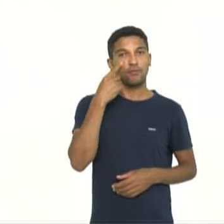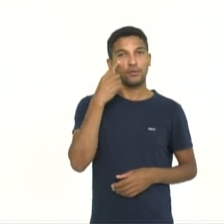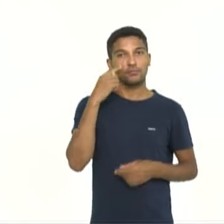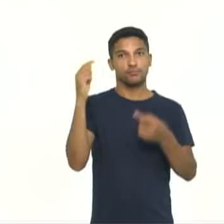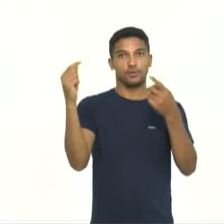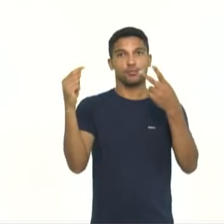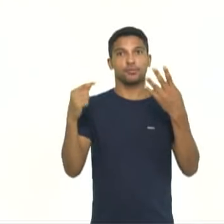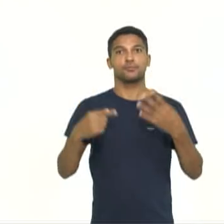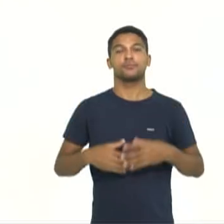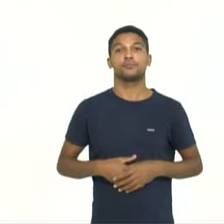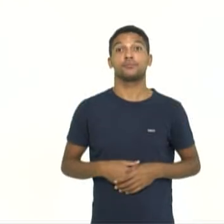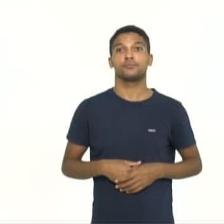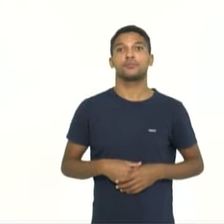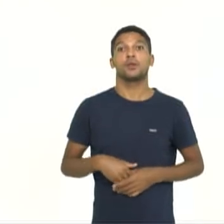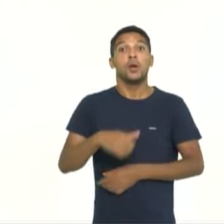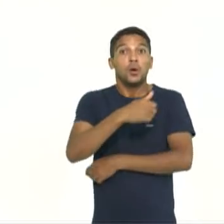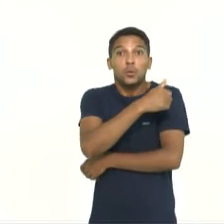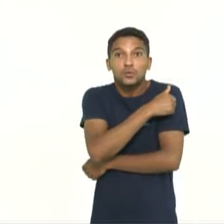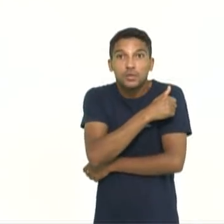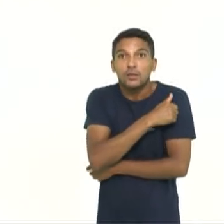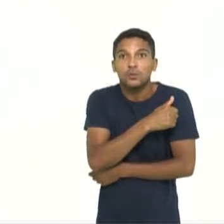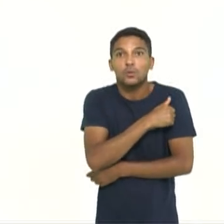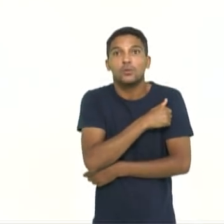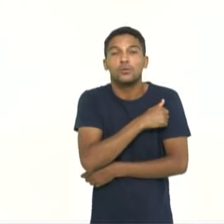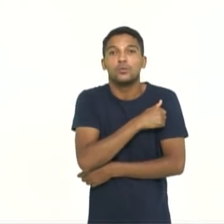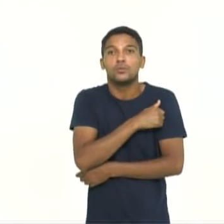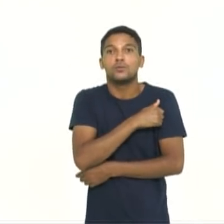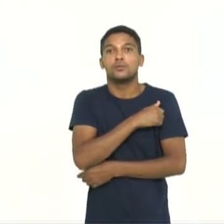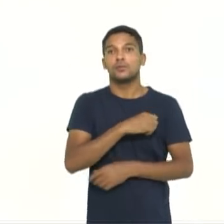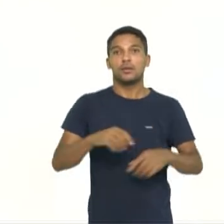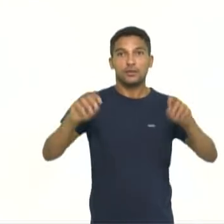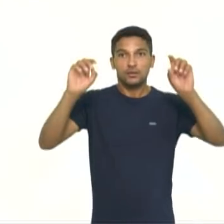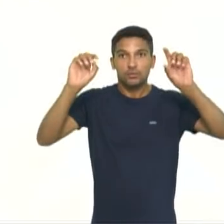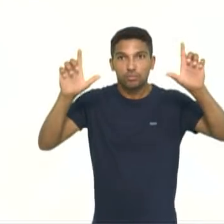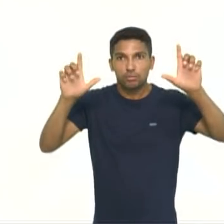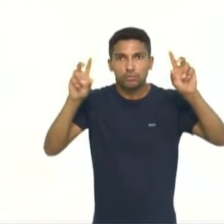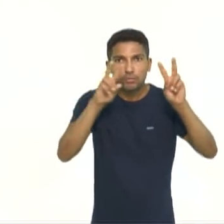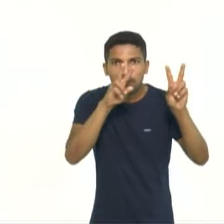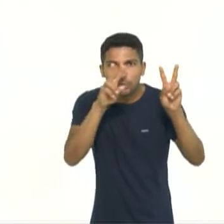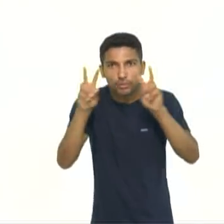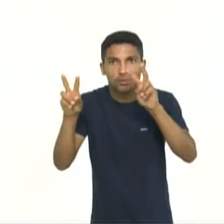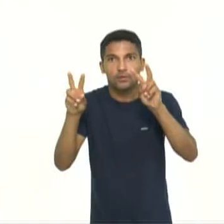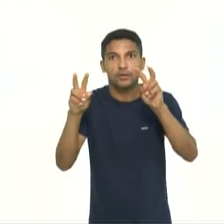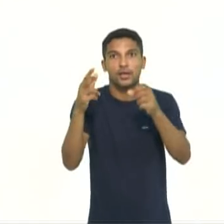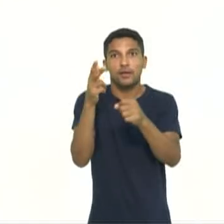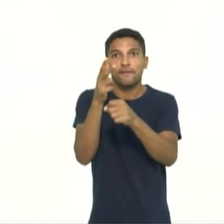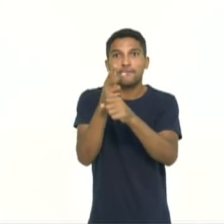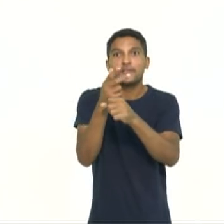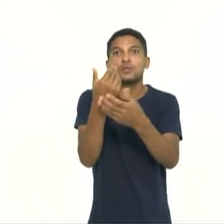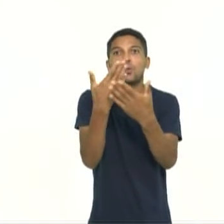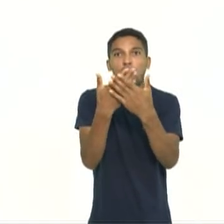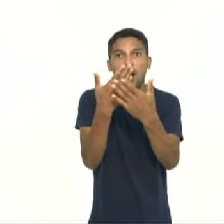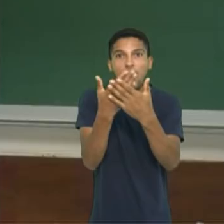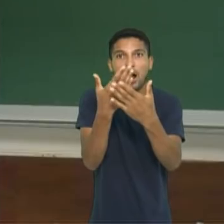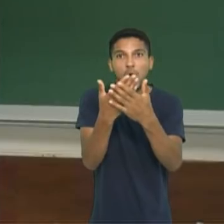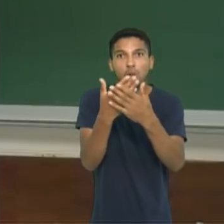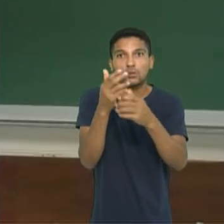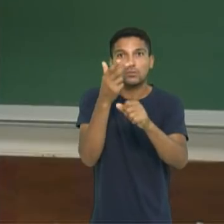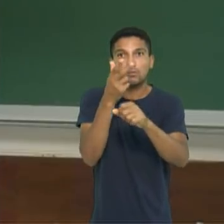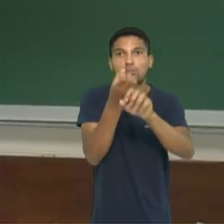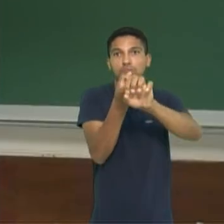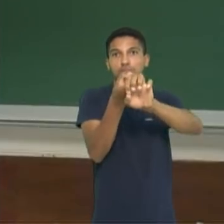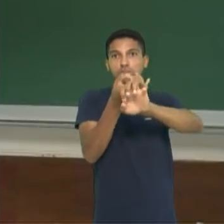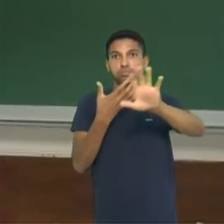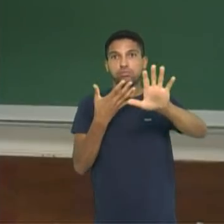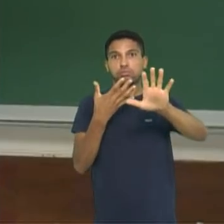só assistem às videoaulas, mas também fazem as atividades. Então, o que nós temos aqui? Não só, mas